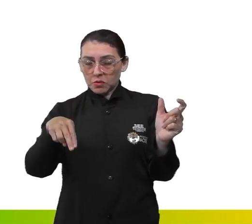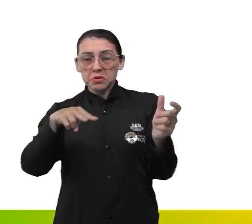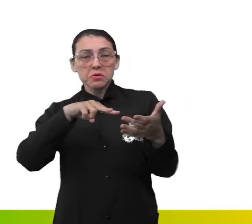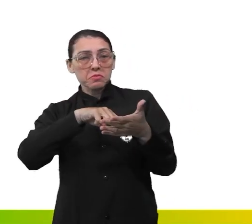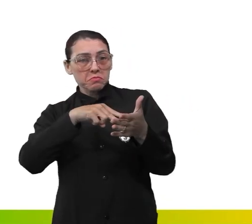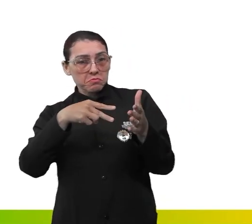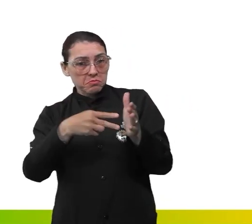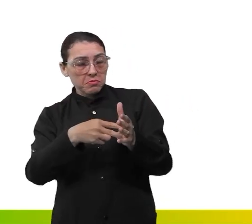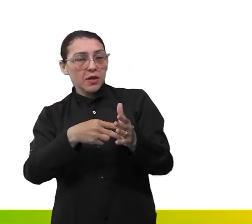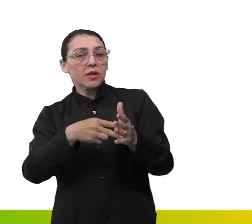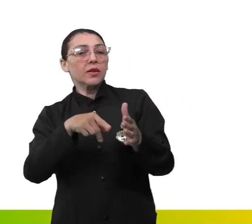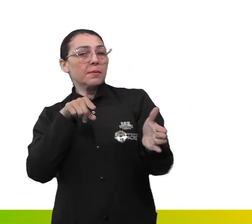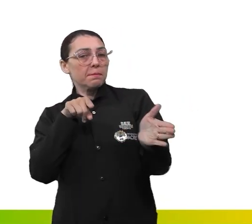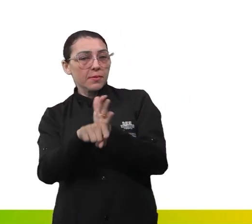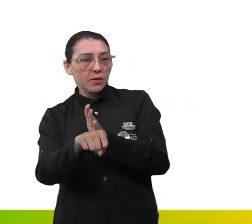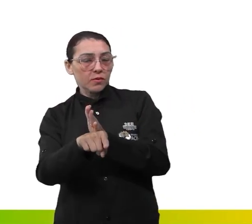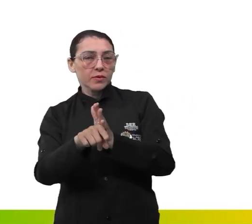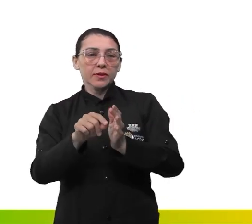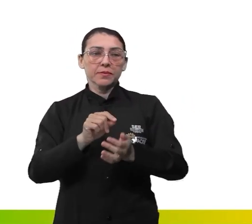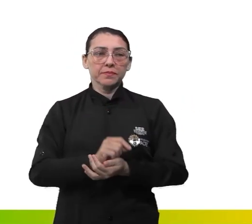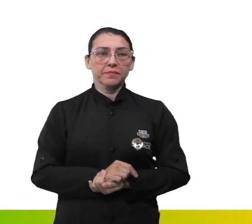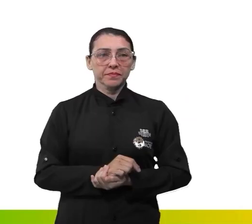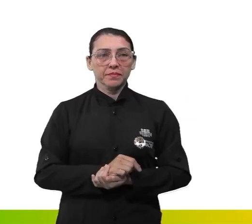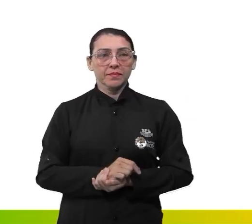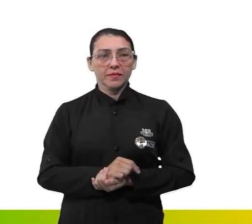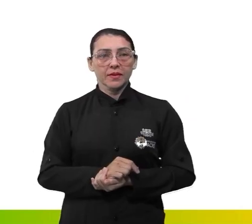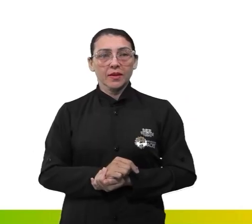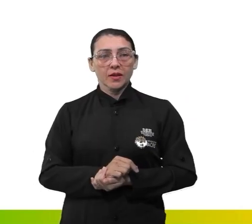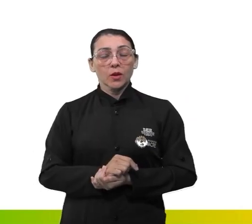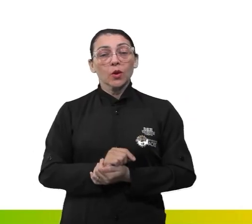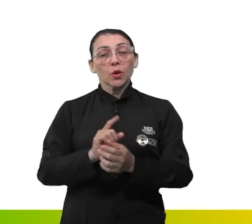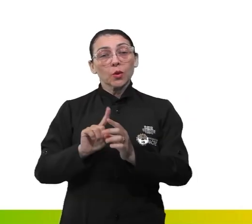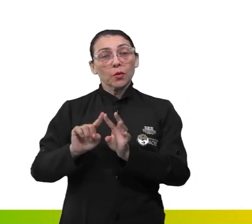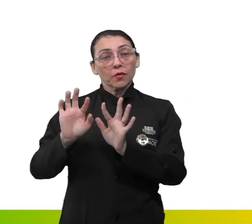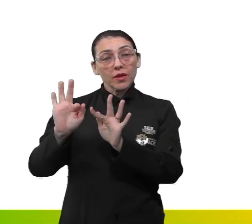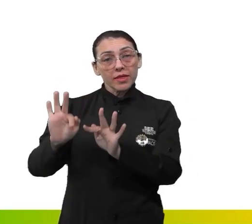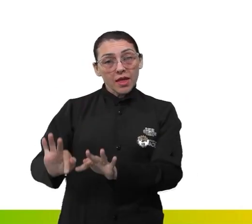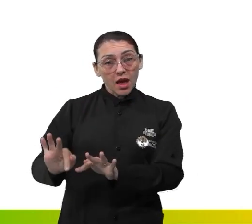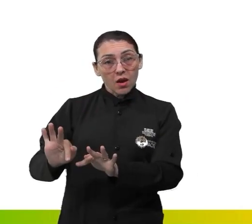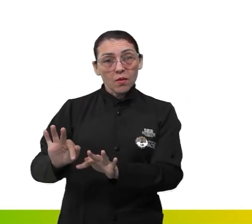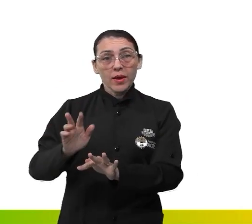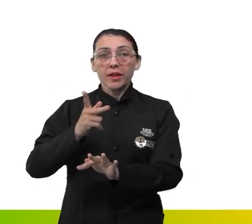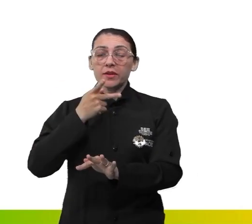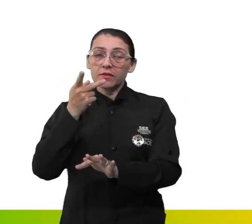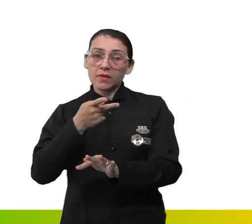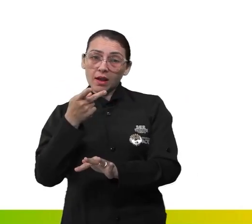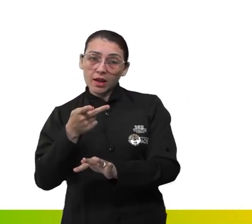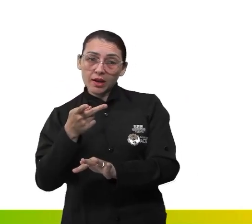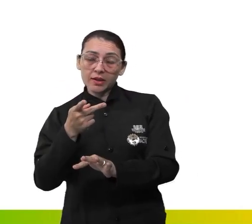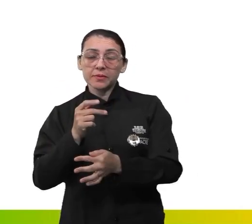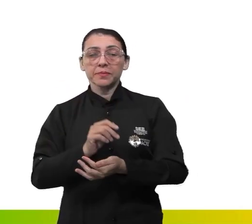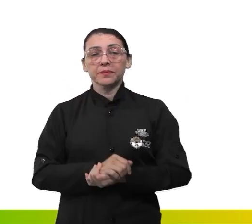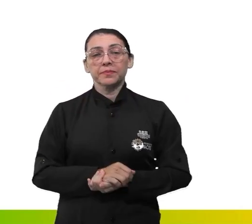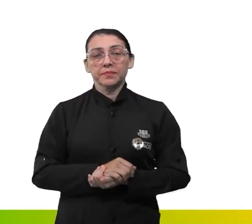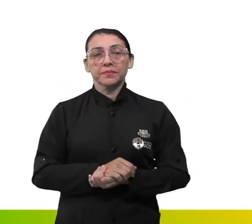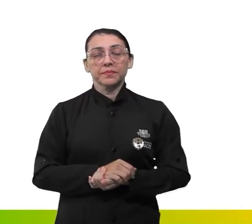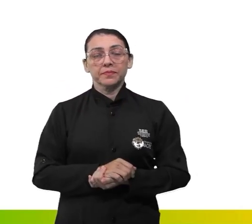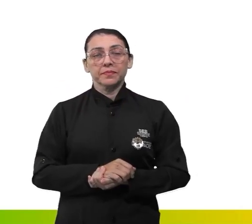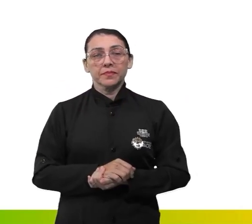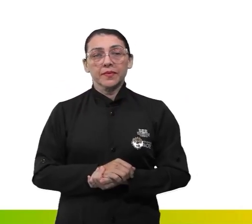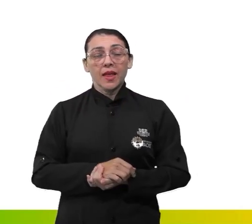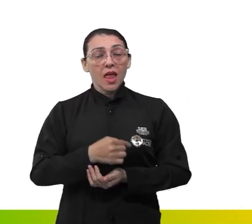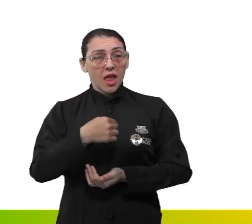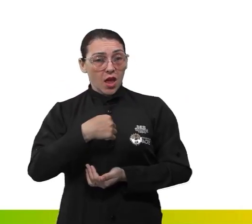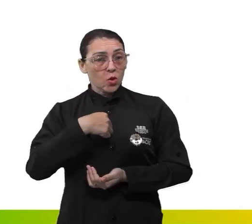pergunta. Por quê? Lá no último quadrinho ela diz, I am talking about football.